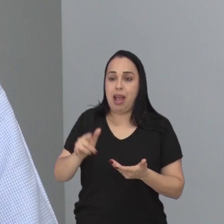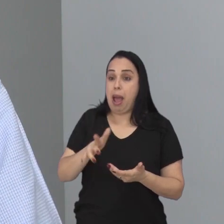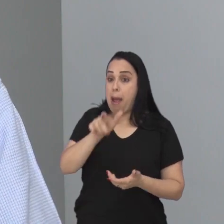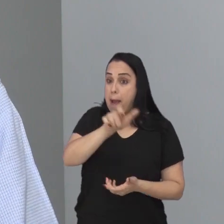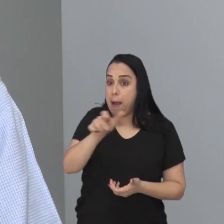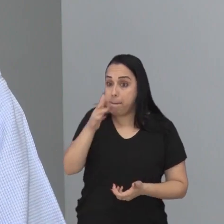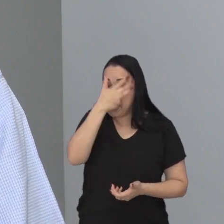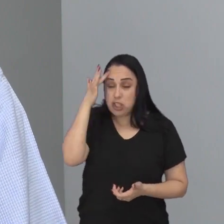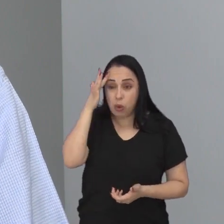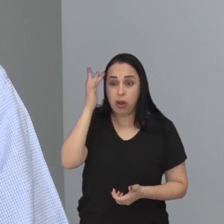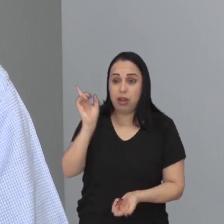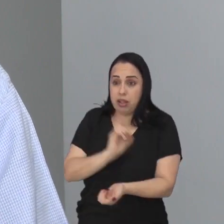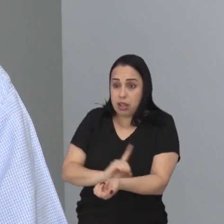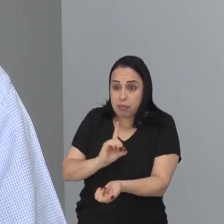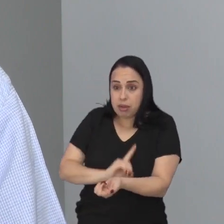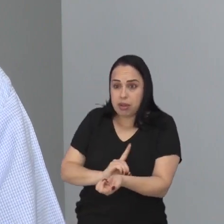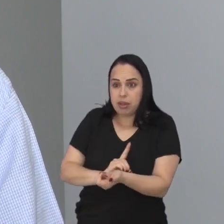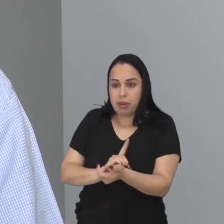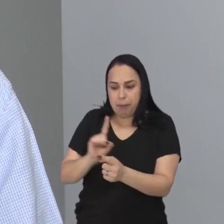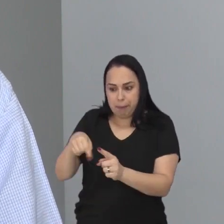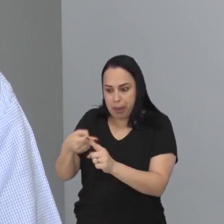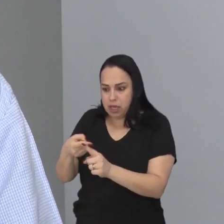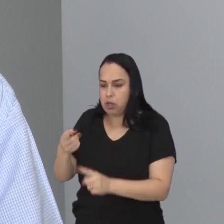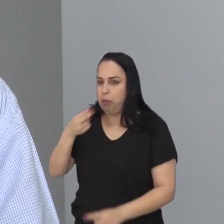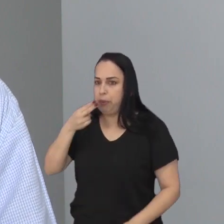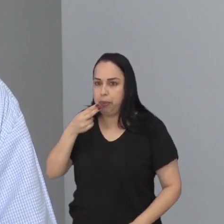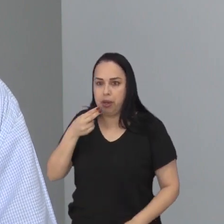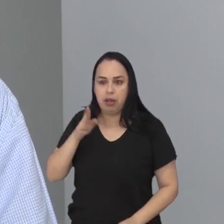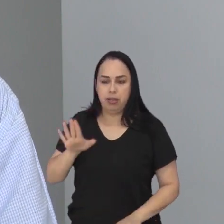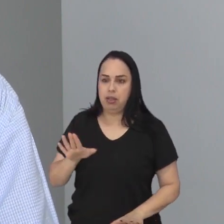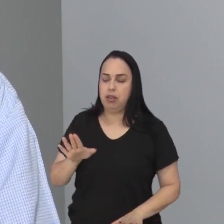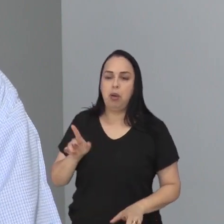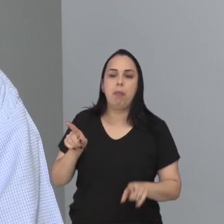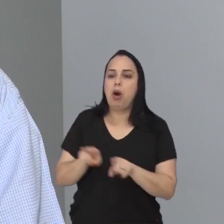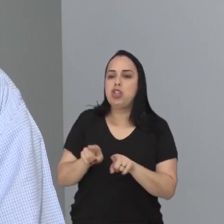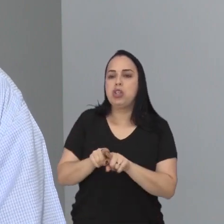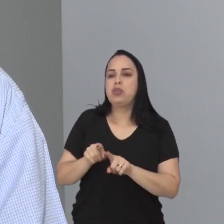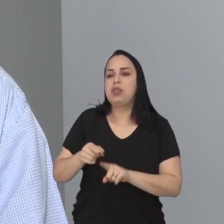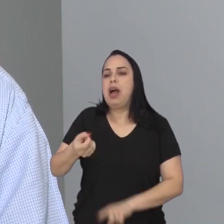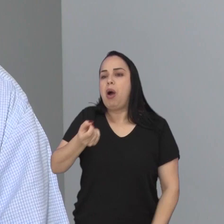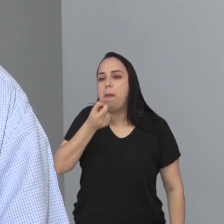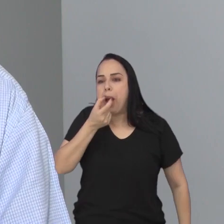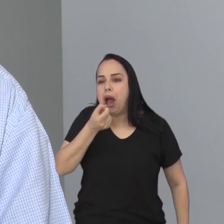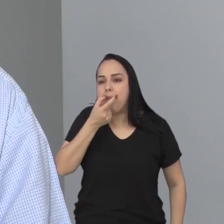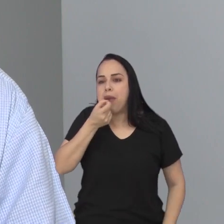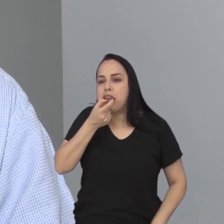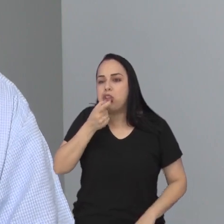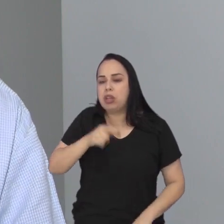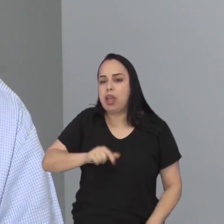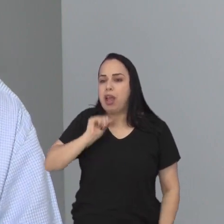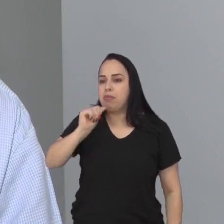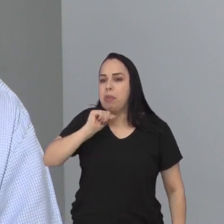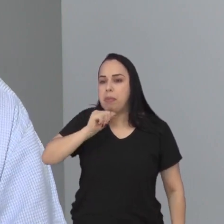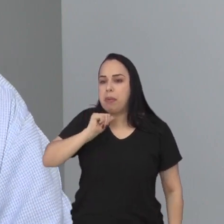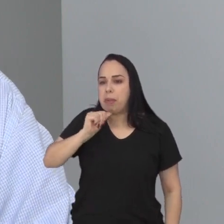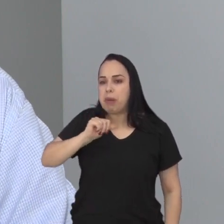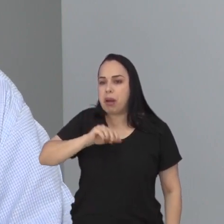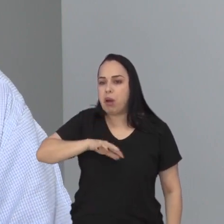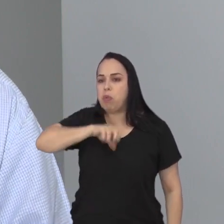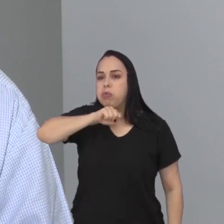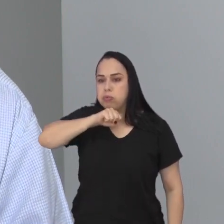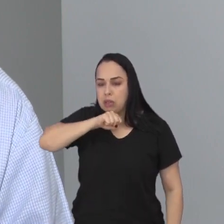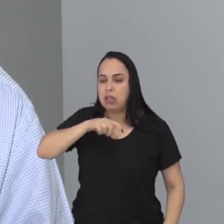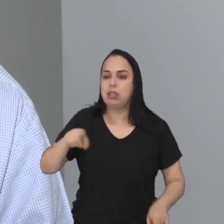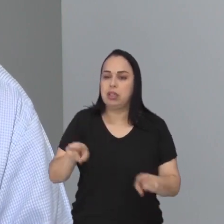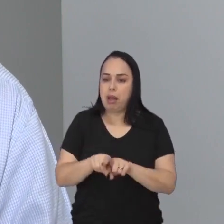cigarro. Pessoa que é diabética e é fumante, não usar o anticoncepcional, ou se vai usar o anticoncepcional,